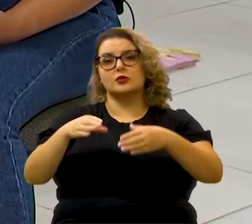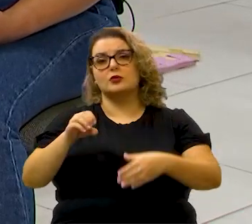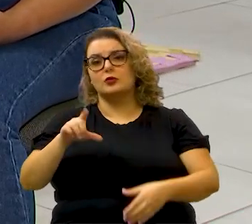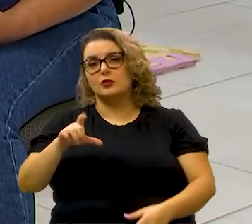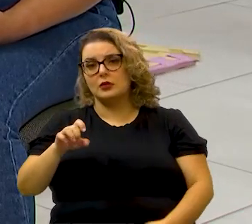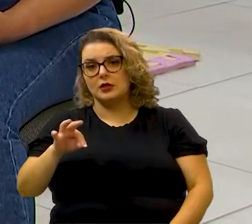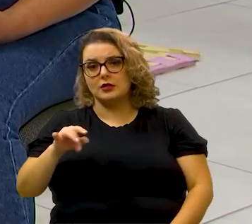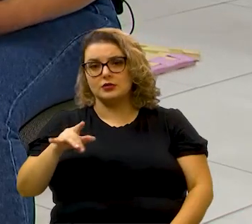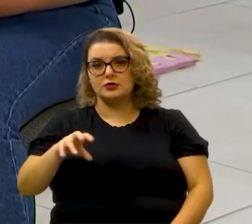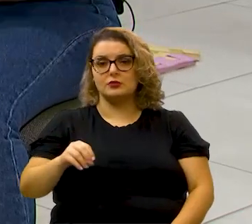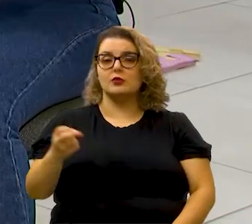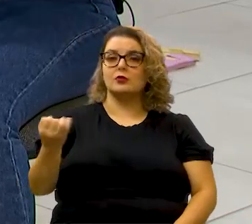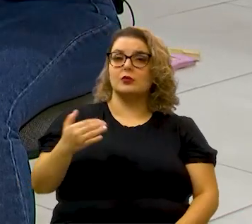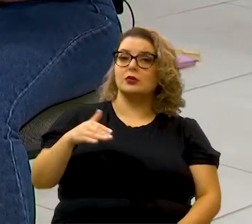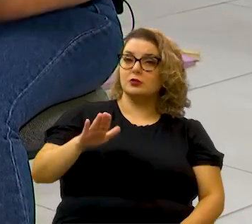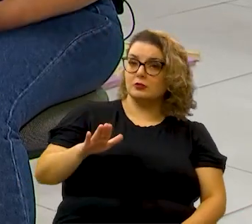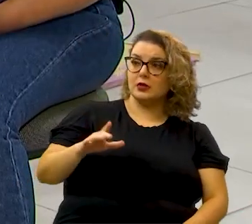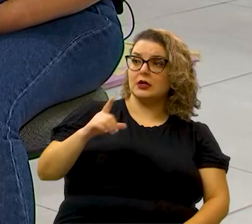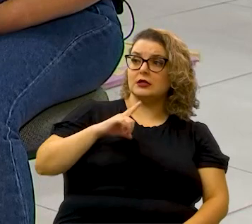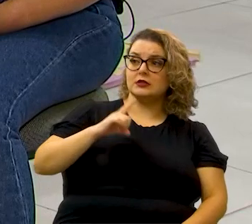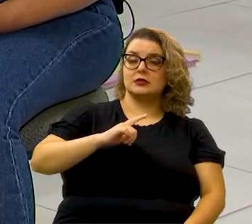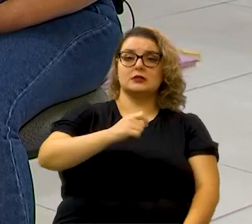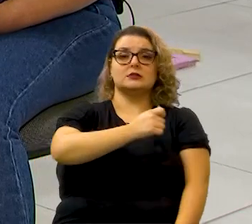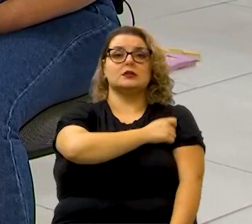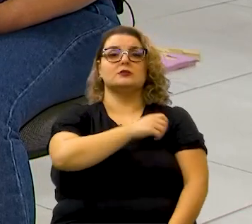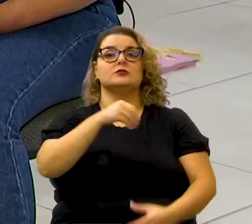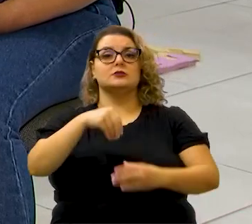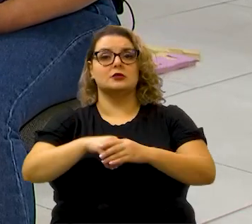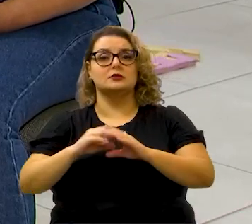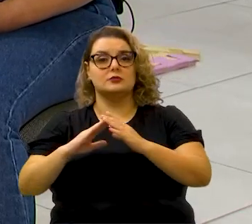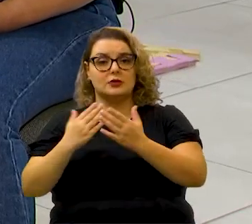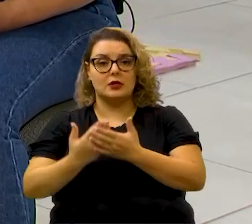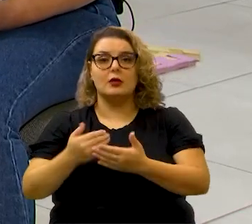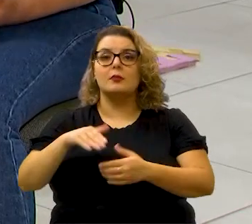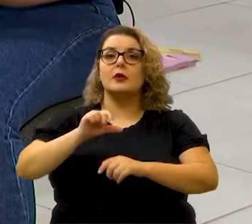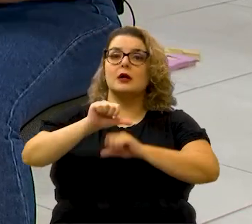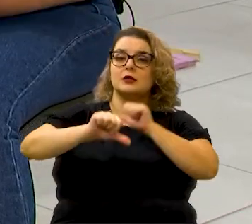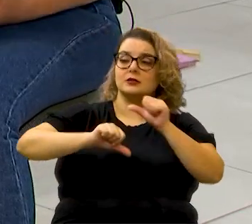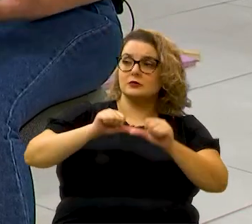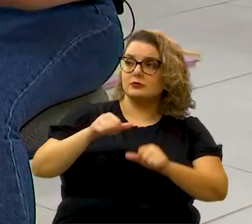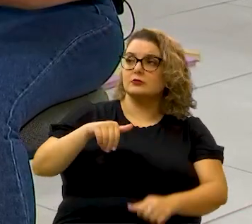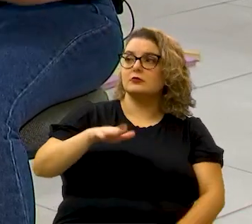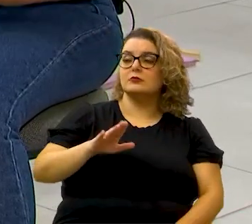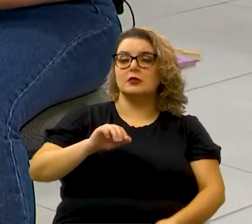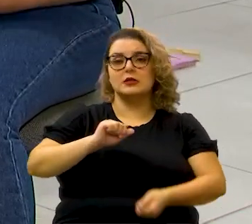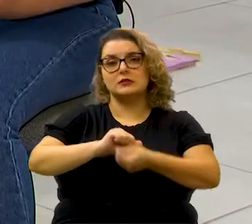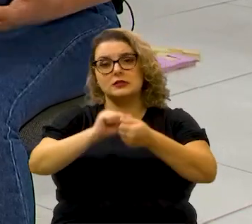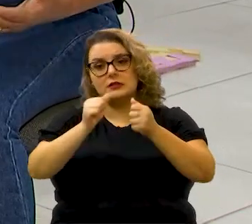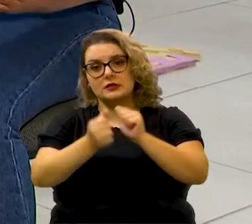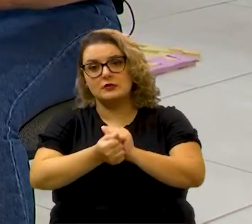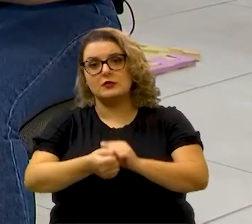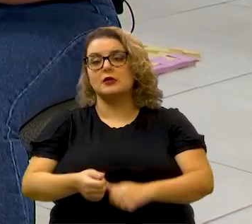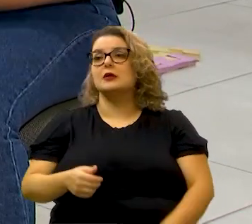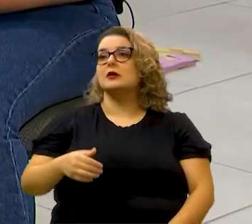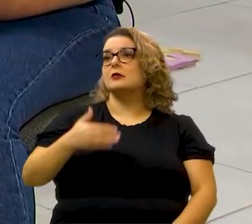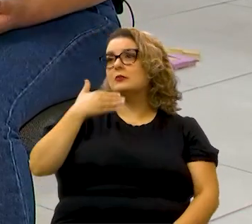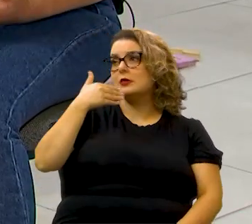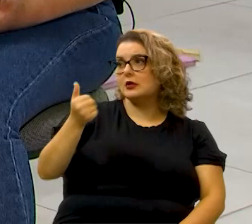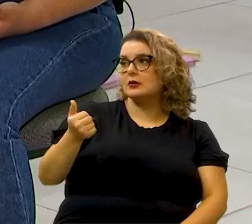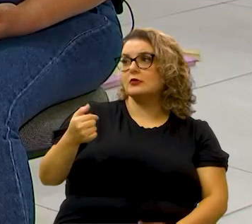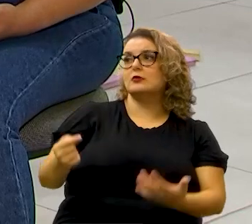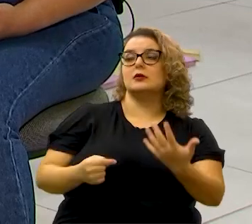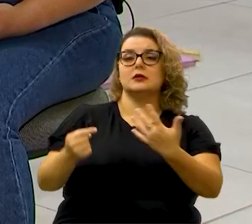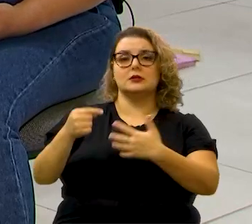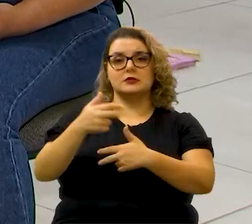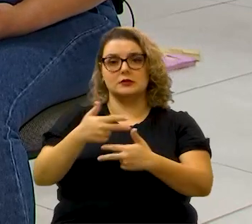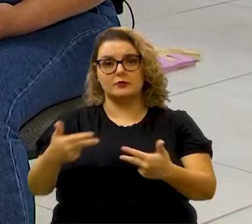nos coletivos. Então, quanto mais a gente tem desses alunos na escola, mais a escola se modifica, mais ela se ajusta e mais ela se